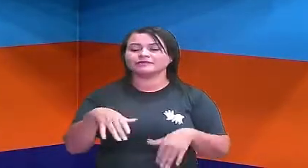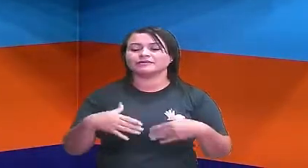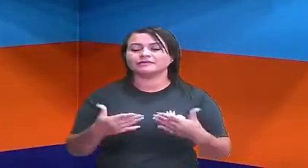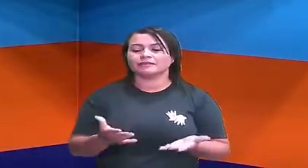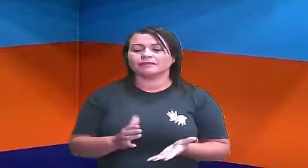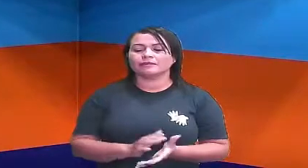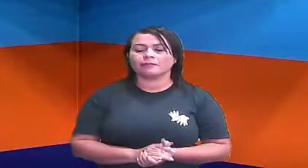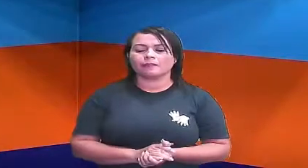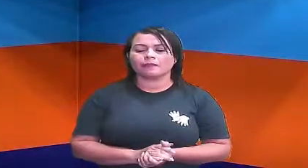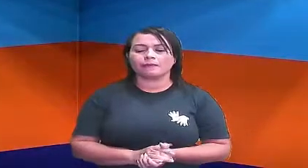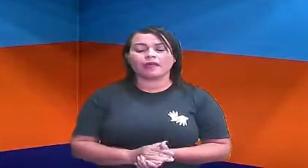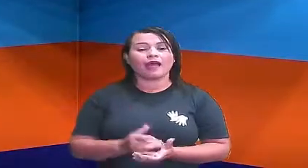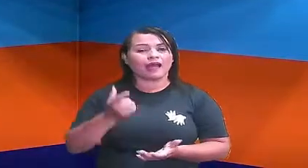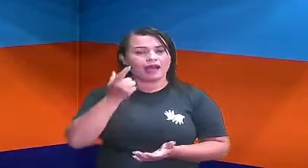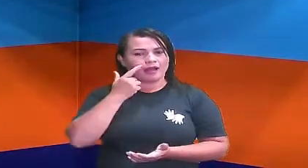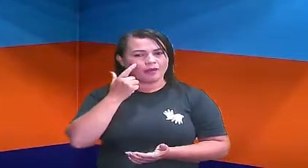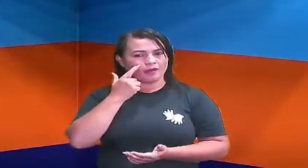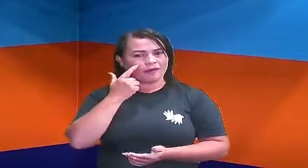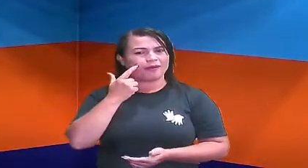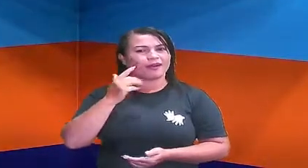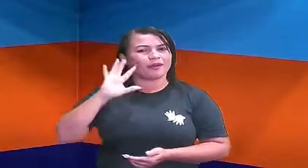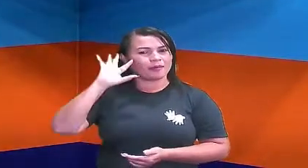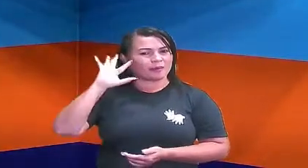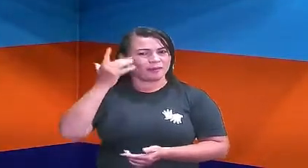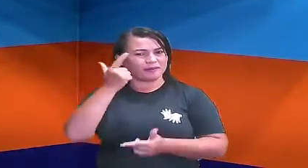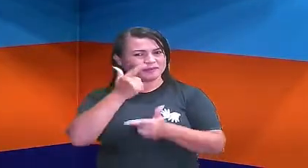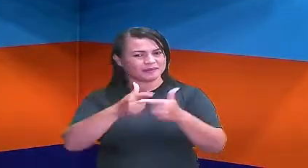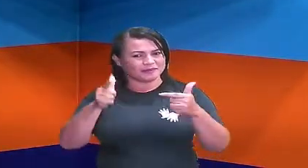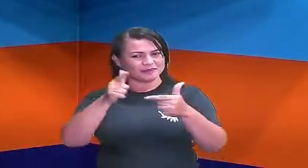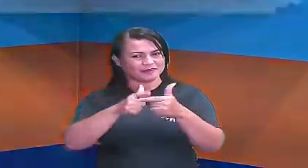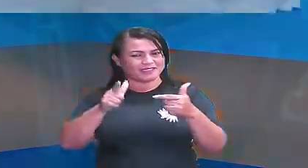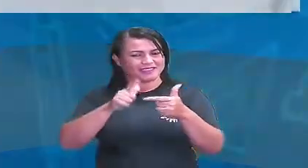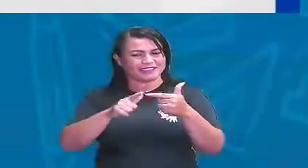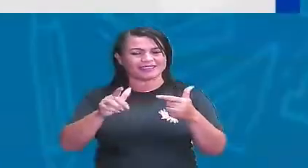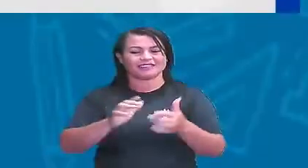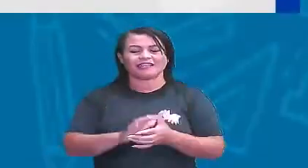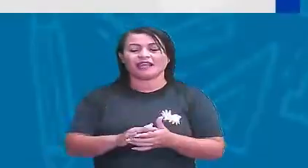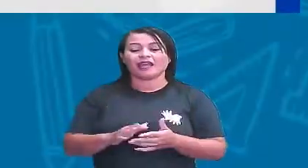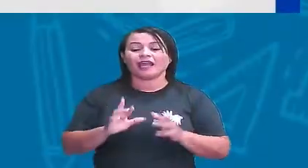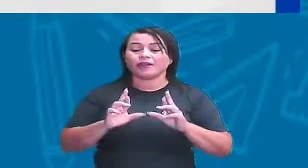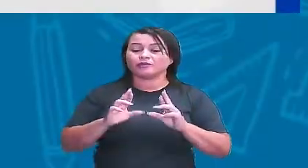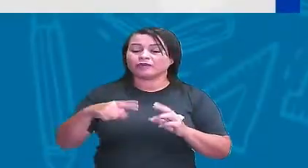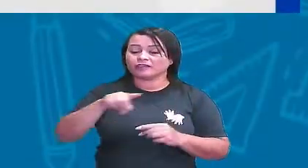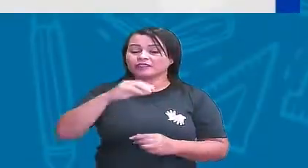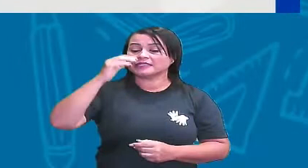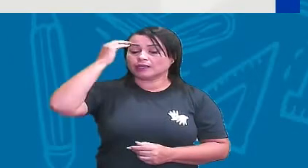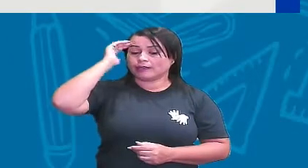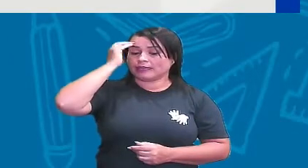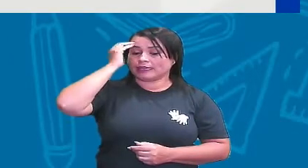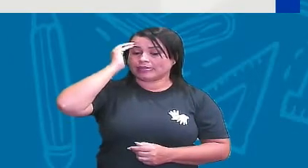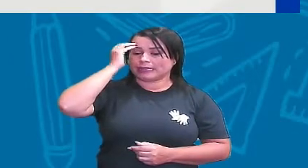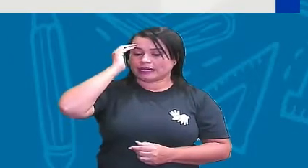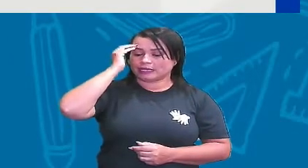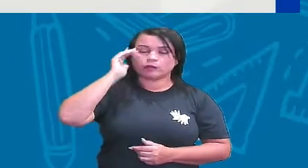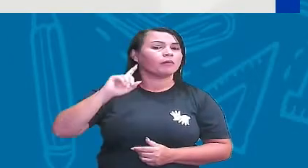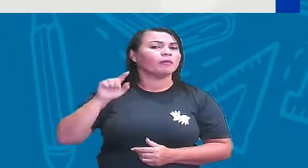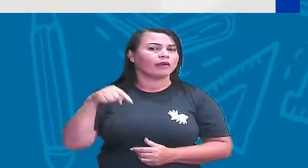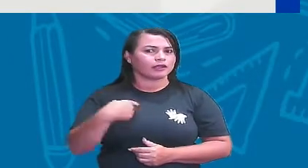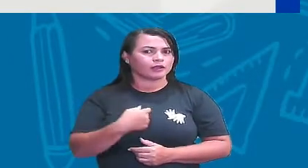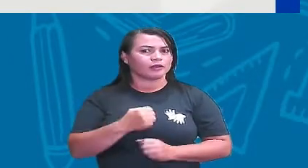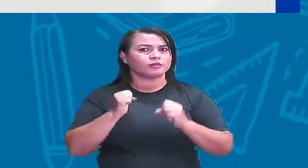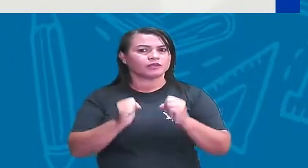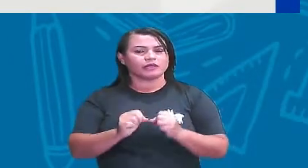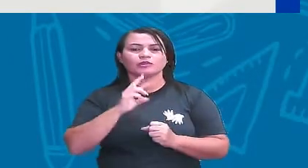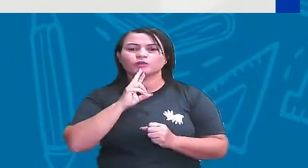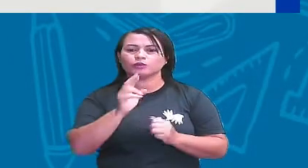Então, vamos solucionar o nosso problema. Eu espero que você tenha compreendido para que possa resolver